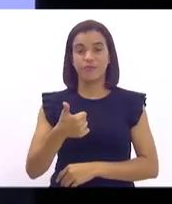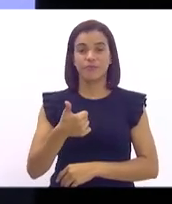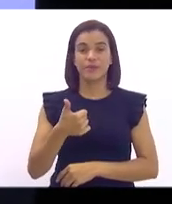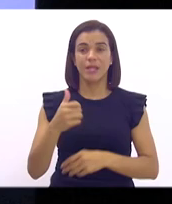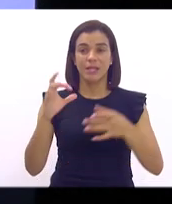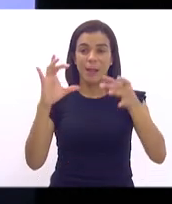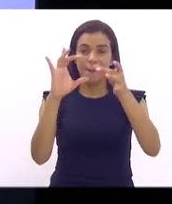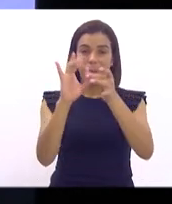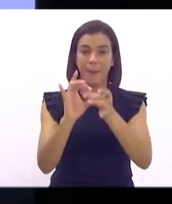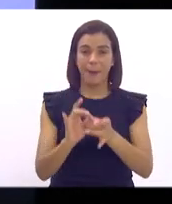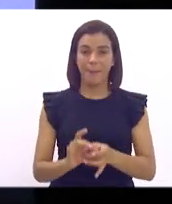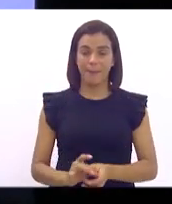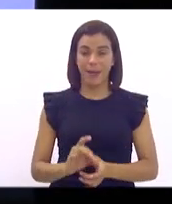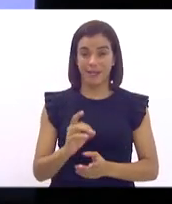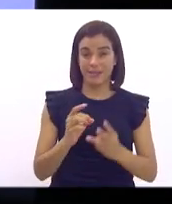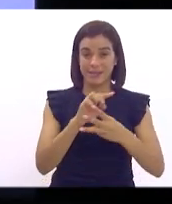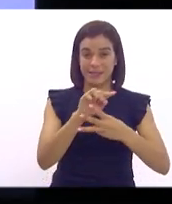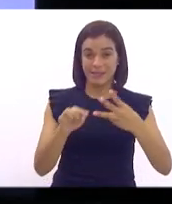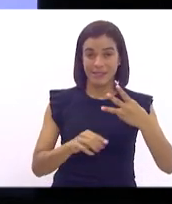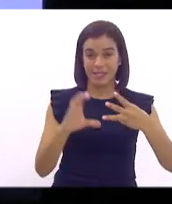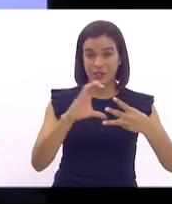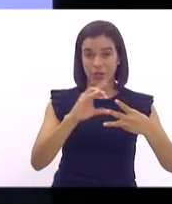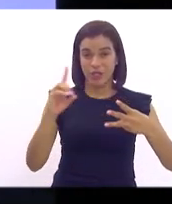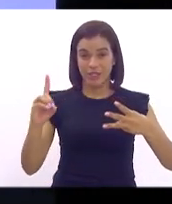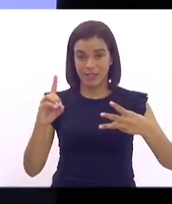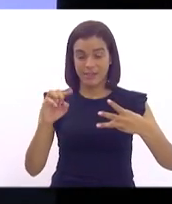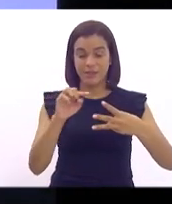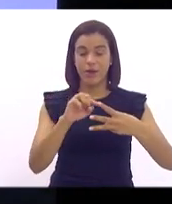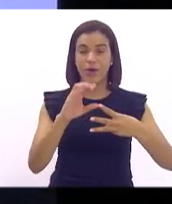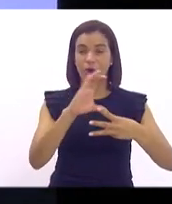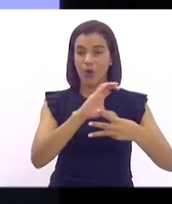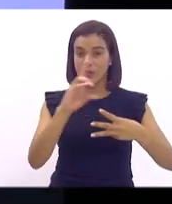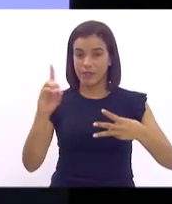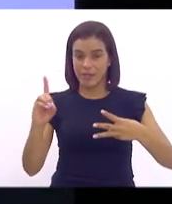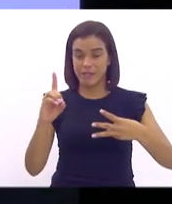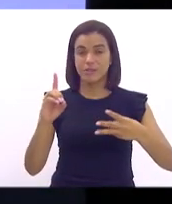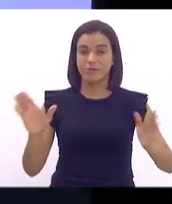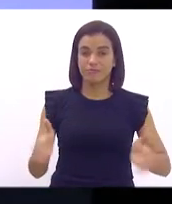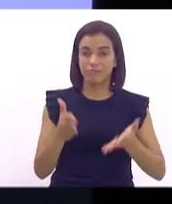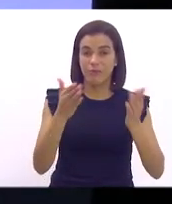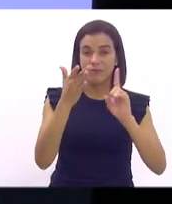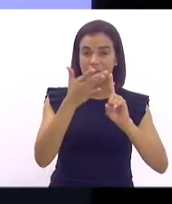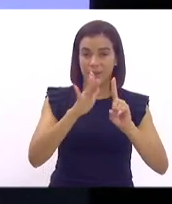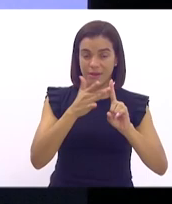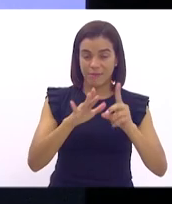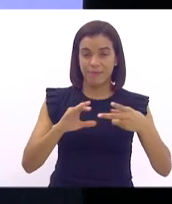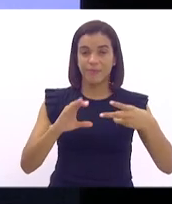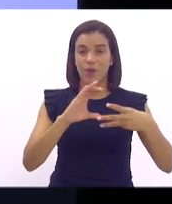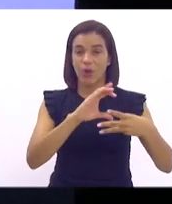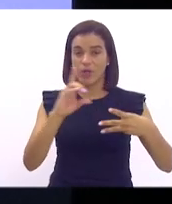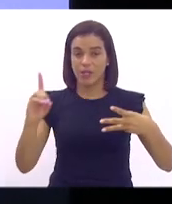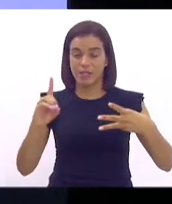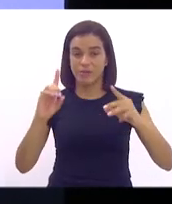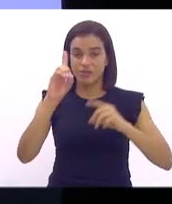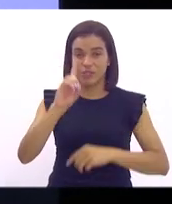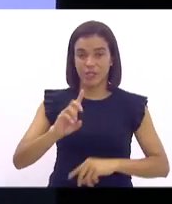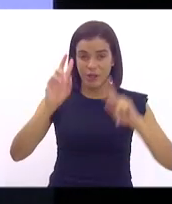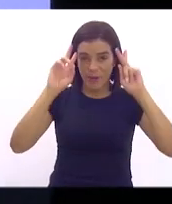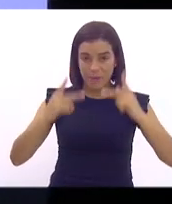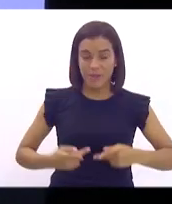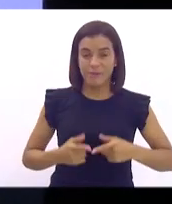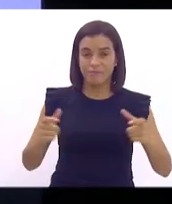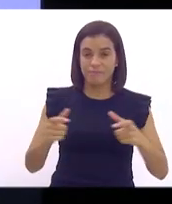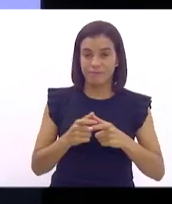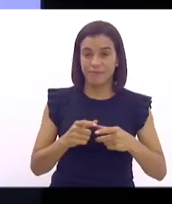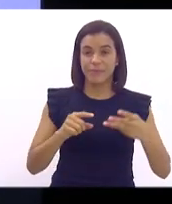três outras coordenadorias que estão dentro dessa coordenação, que é a Coordenação de Promoção do Direito das Vítimas, a Coordenação de Direitos Humanos e Minorias e o